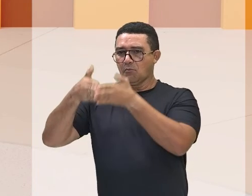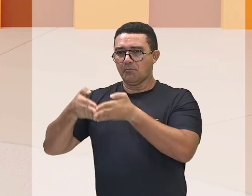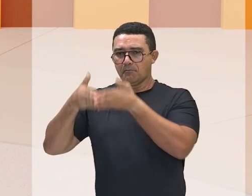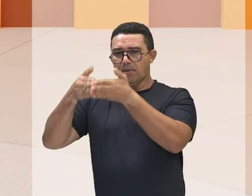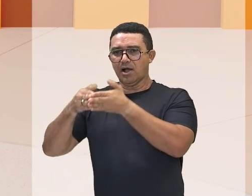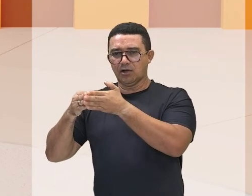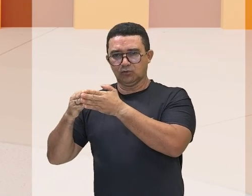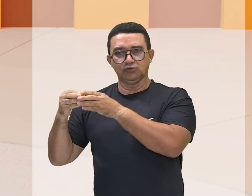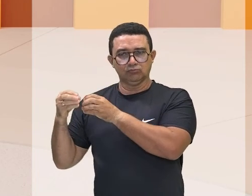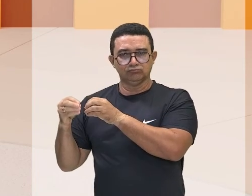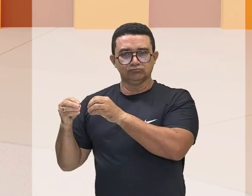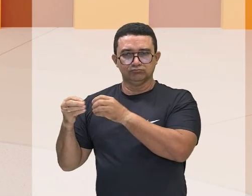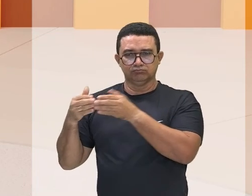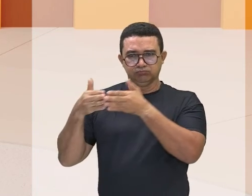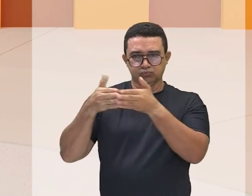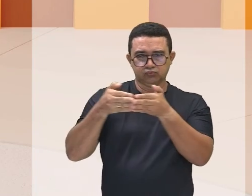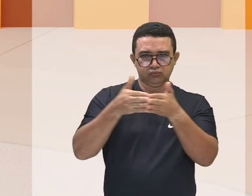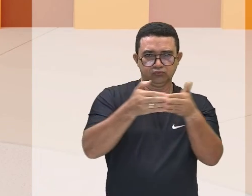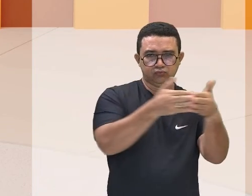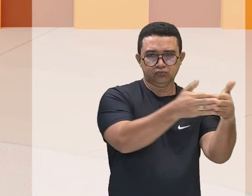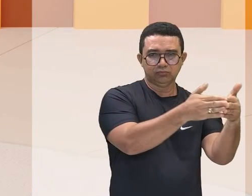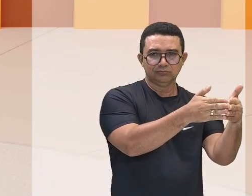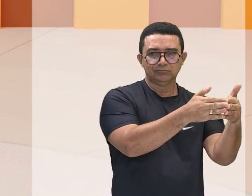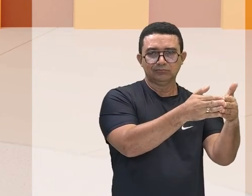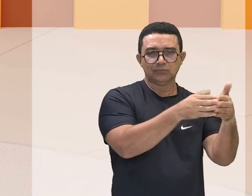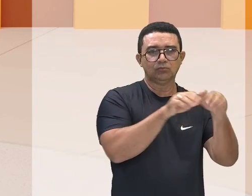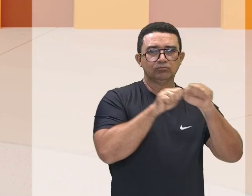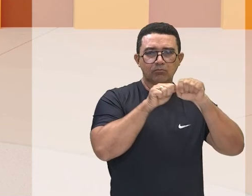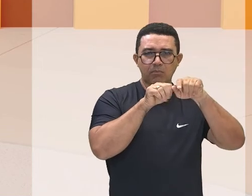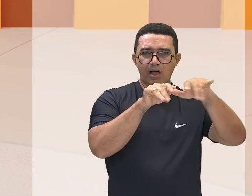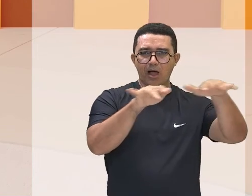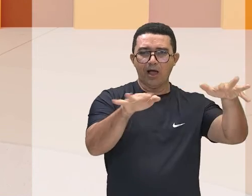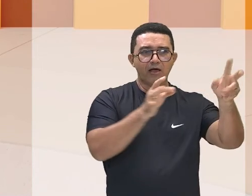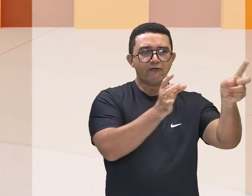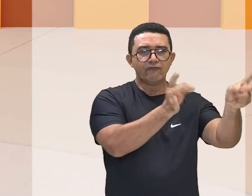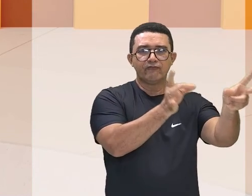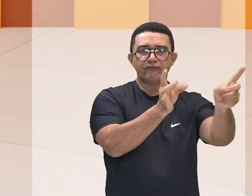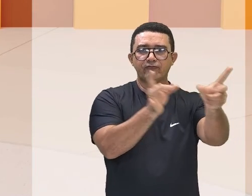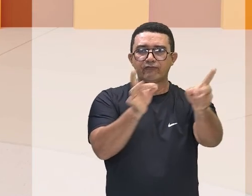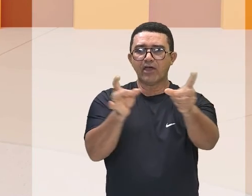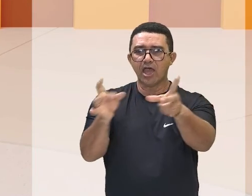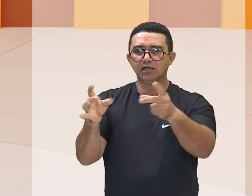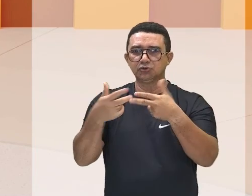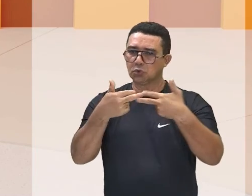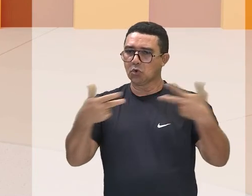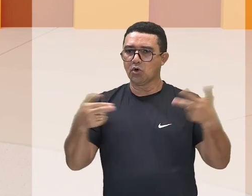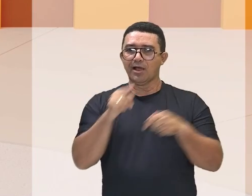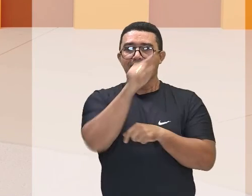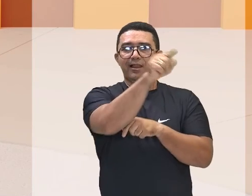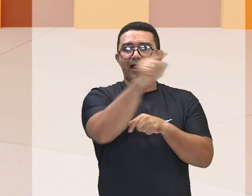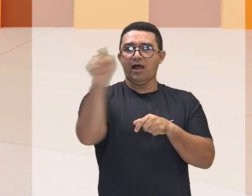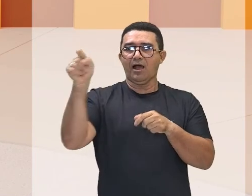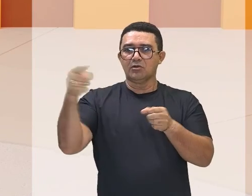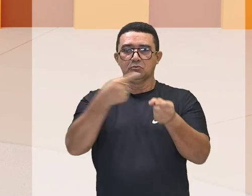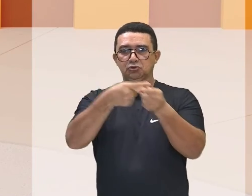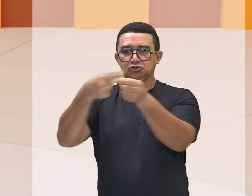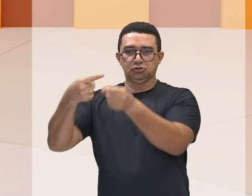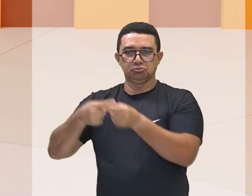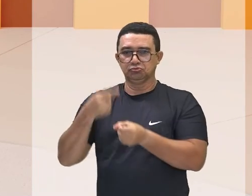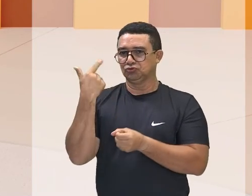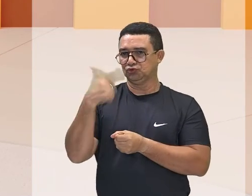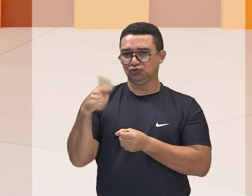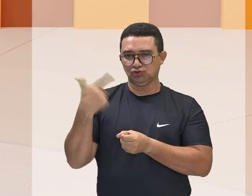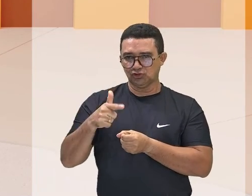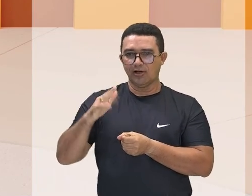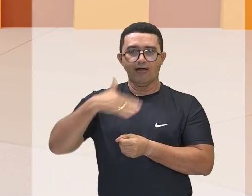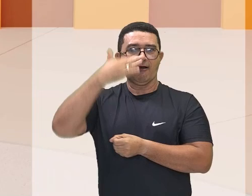do território. E aí faziam aquele processo de vender o que lá não havia. Então, eles já estão presentes.